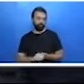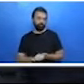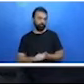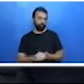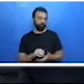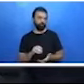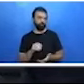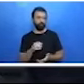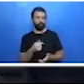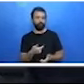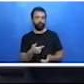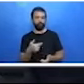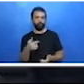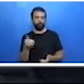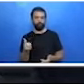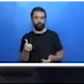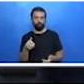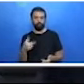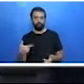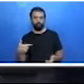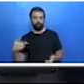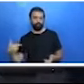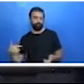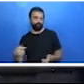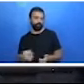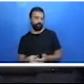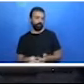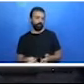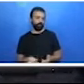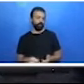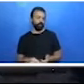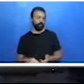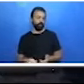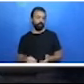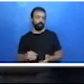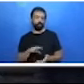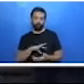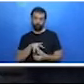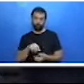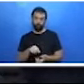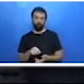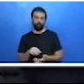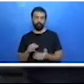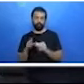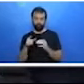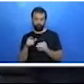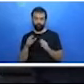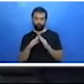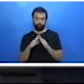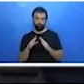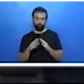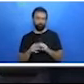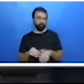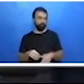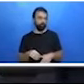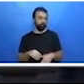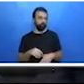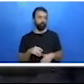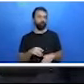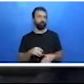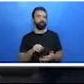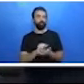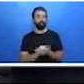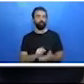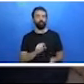páginas 76 e 77, tá? Isso tudo, lembra, em casa. Exercícios 1, 2, 3